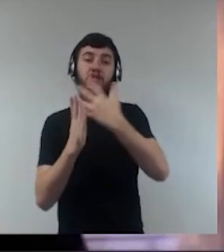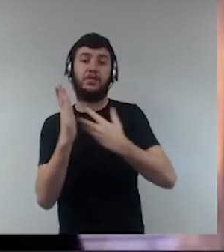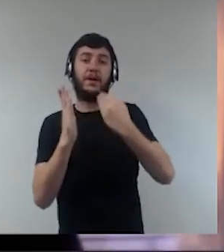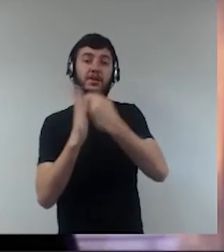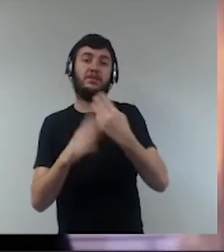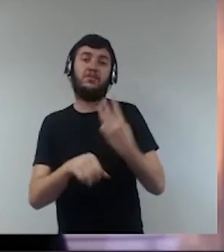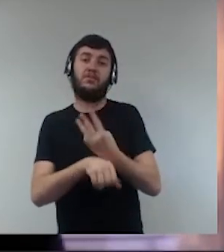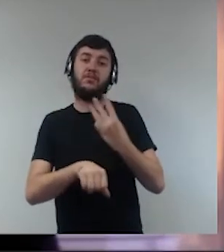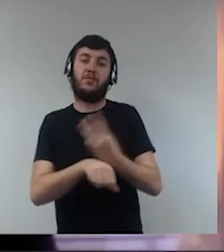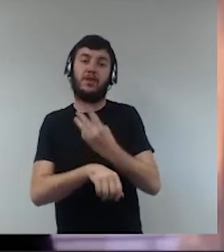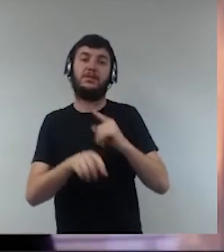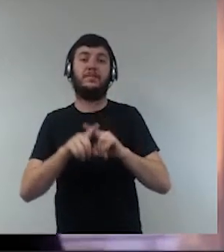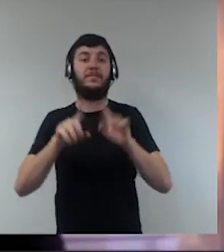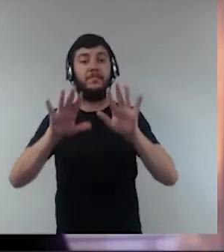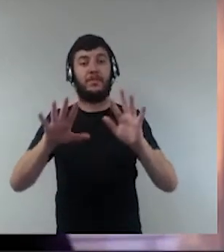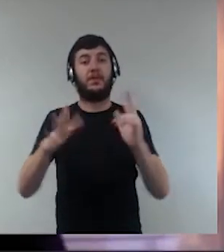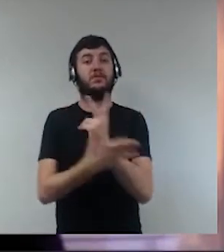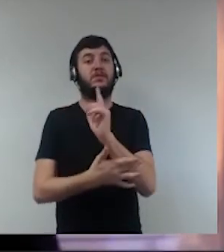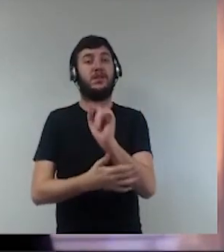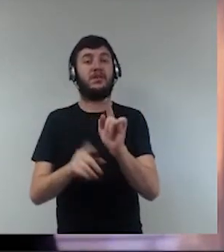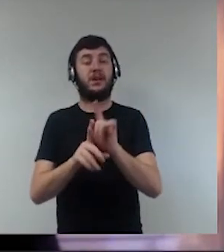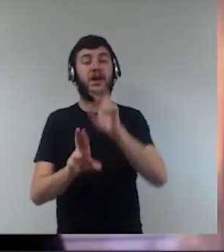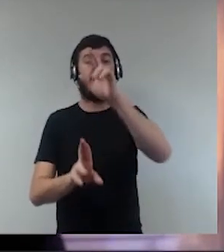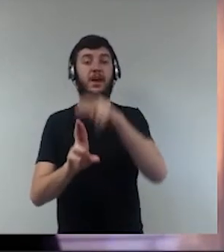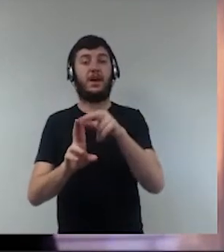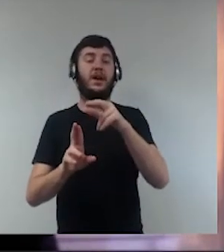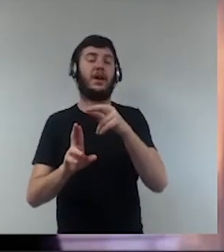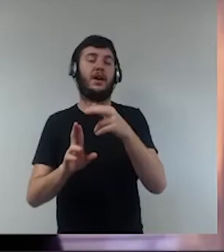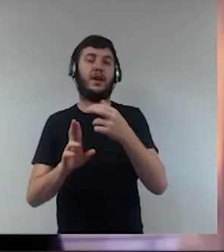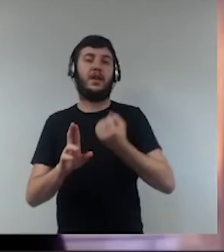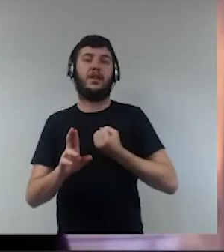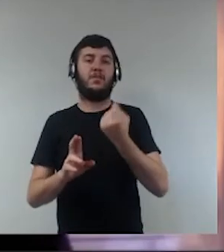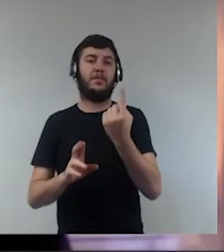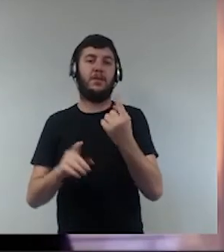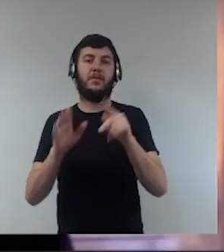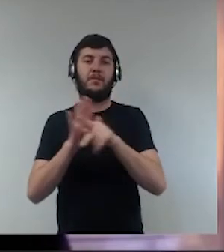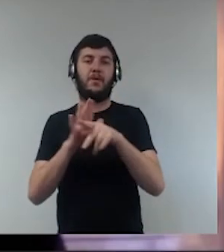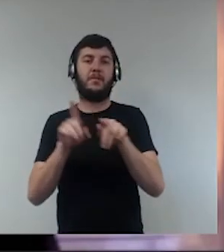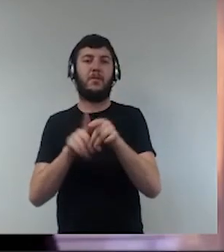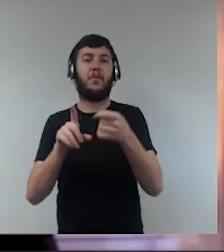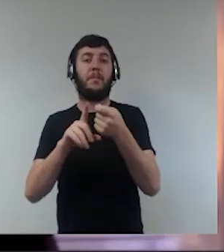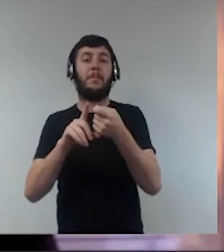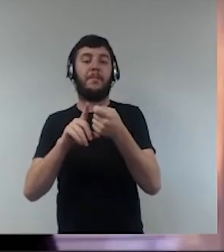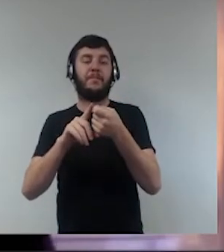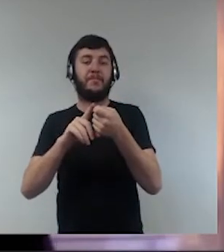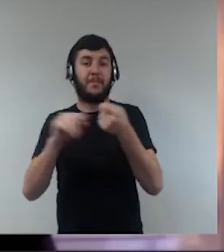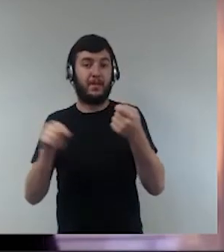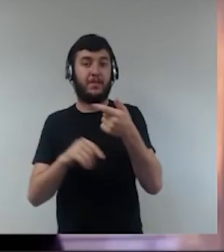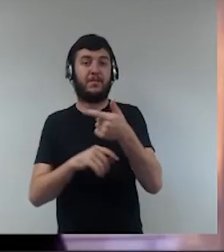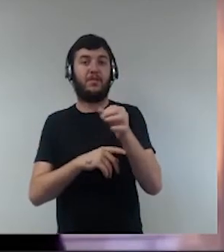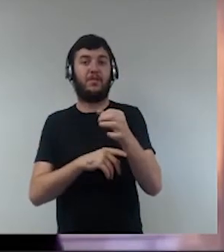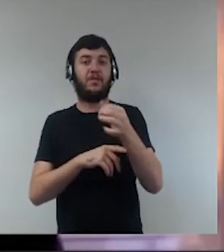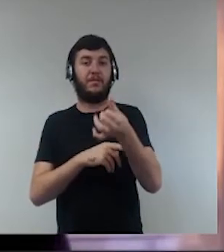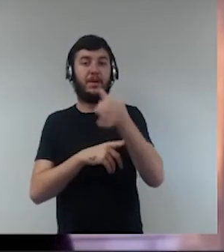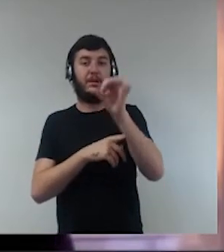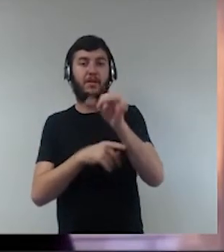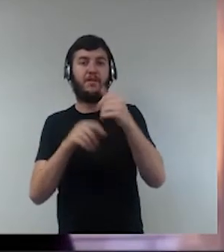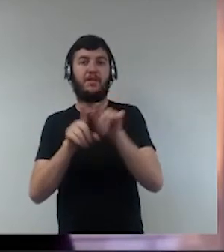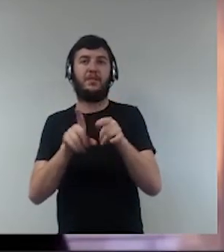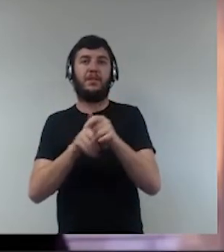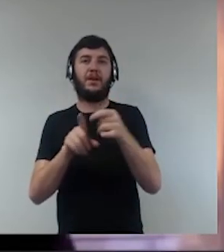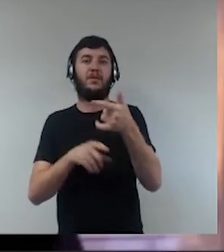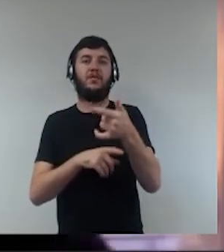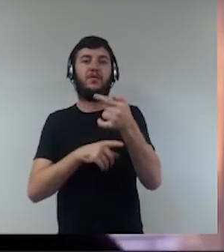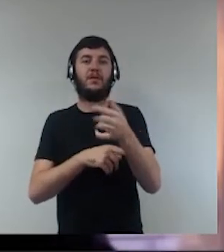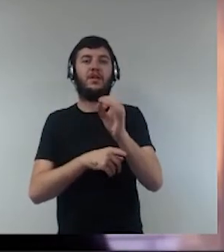norma do artigo 269, parágrafo 1º, é uma norma esquecida, é uma norma que não é muito utilizada pela advocacia. Eu, particularmente, vejo